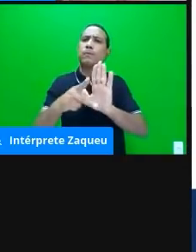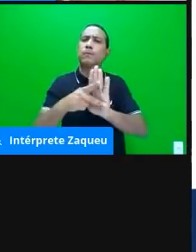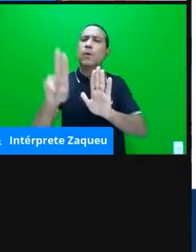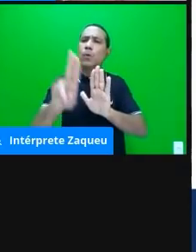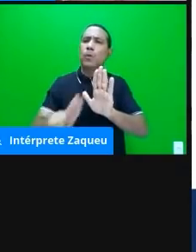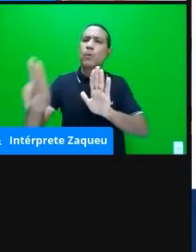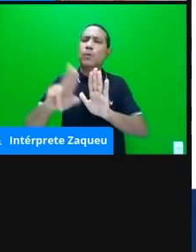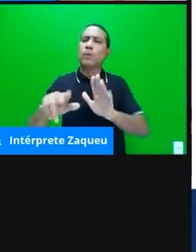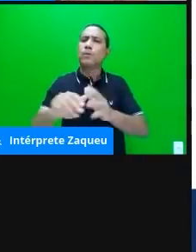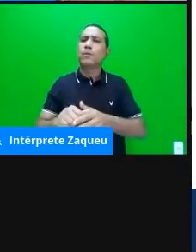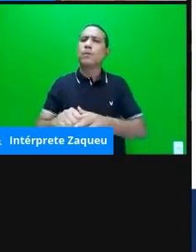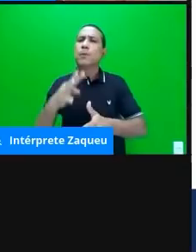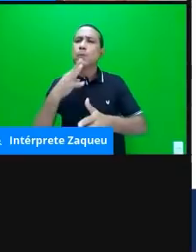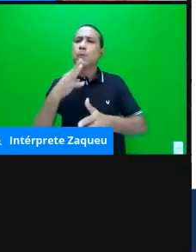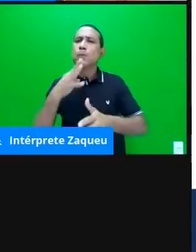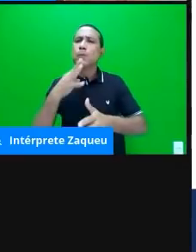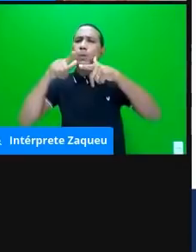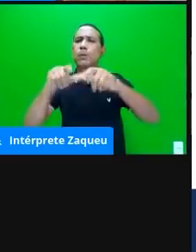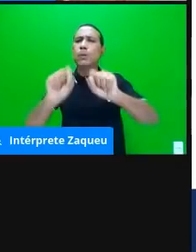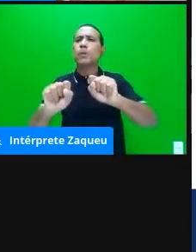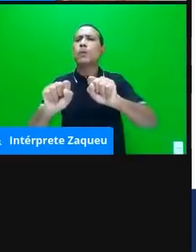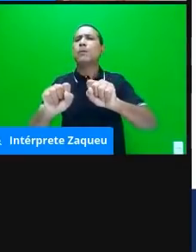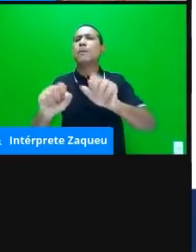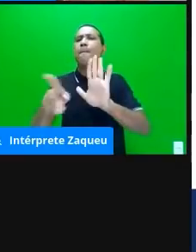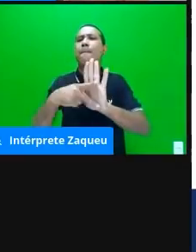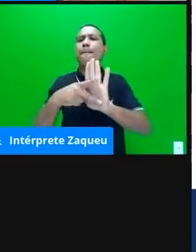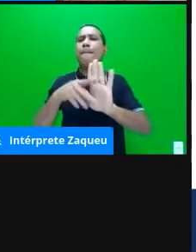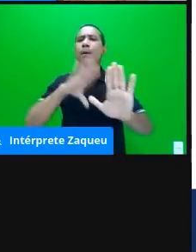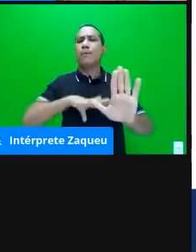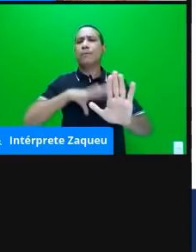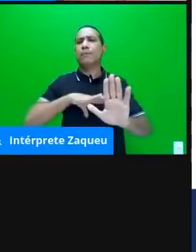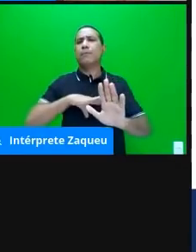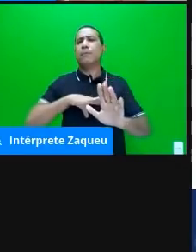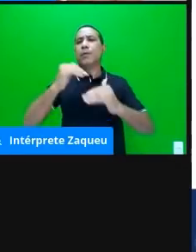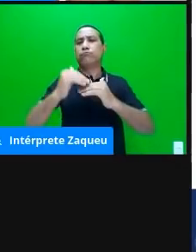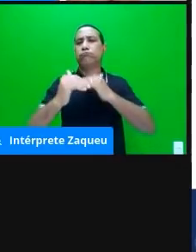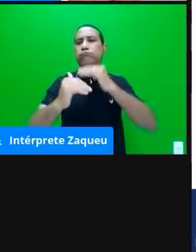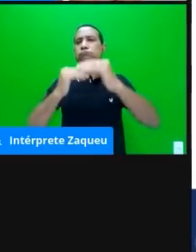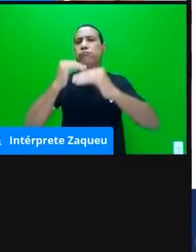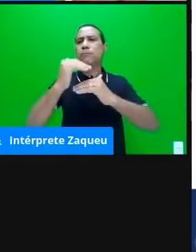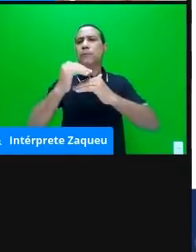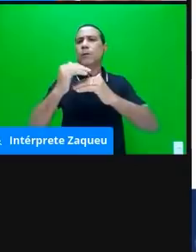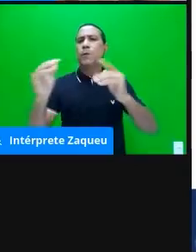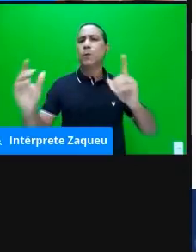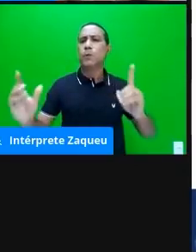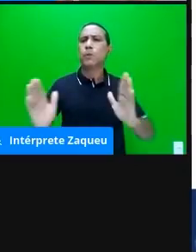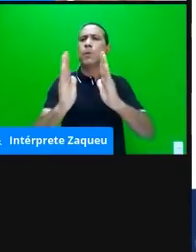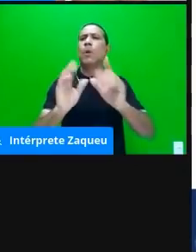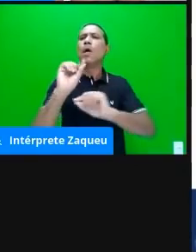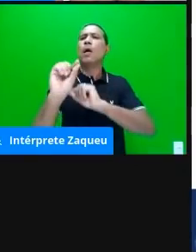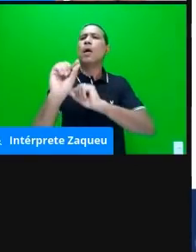linguísticos próprio da língua portuguesa. E amplia também o nosso debate sobre o processo